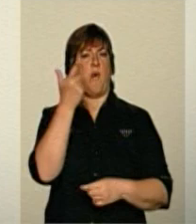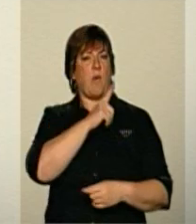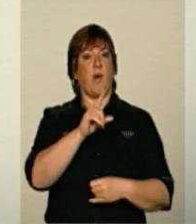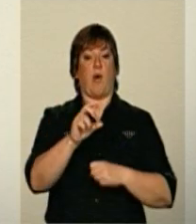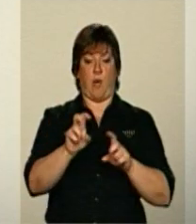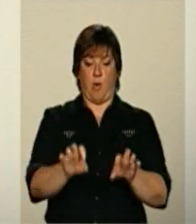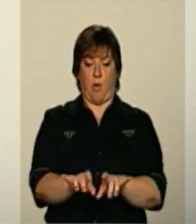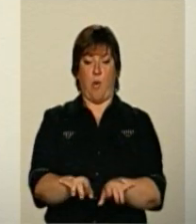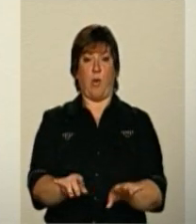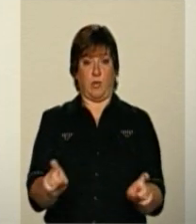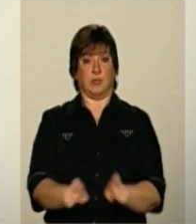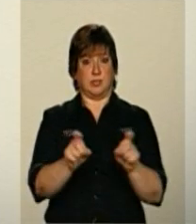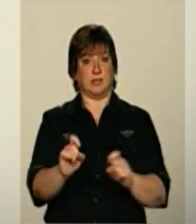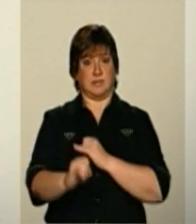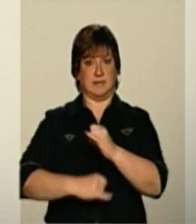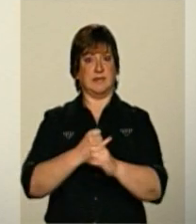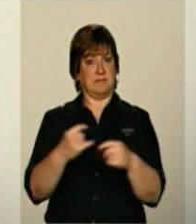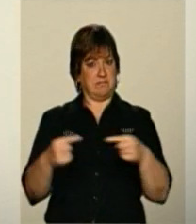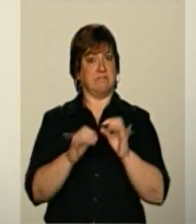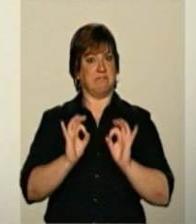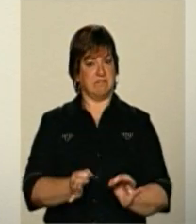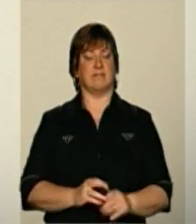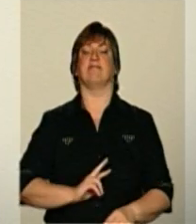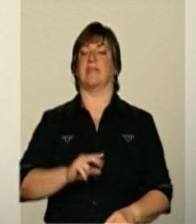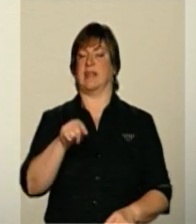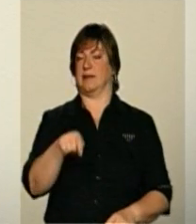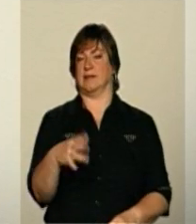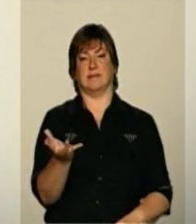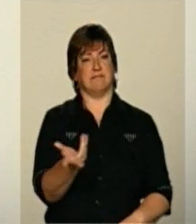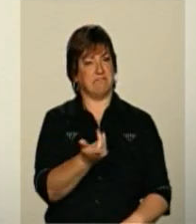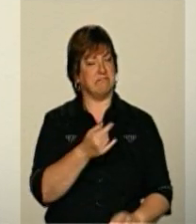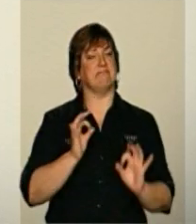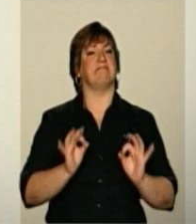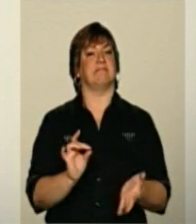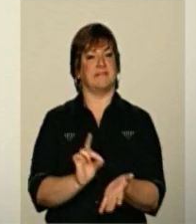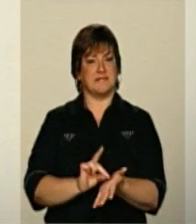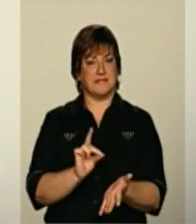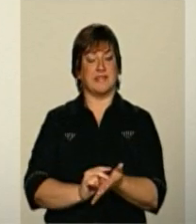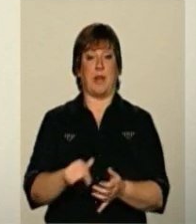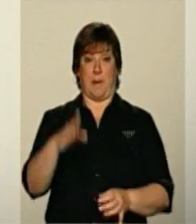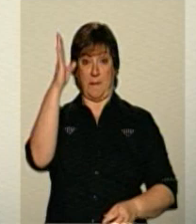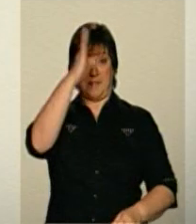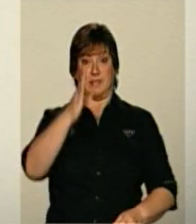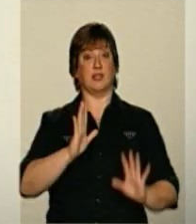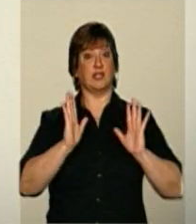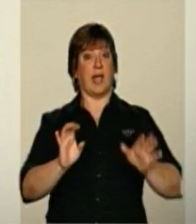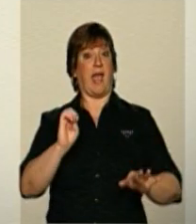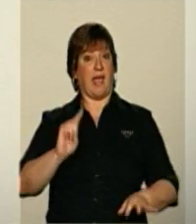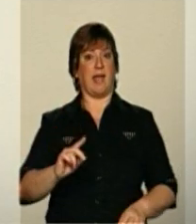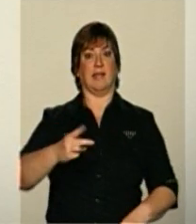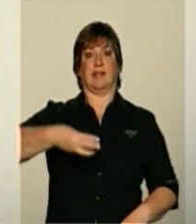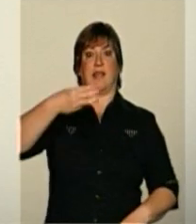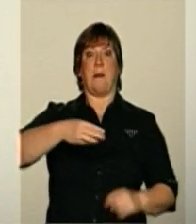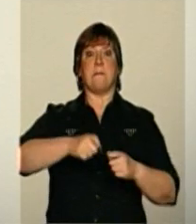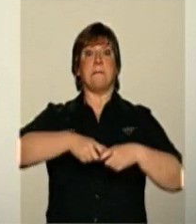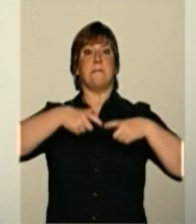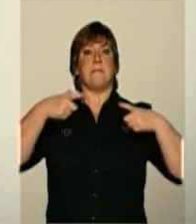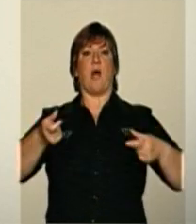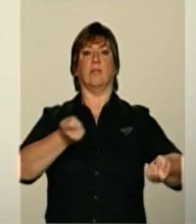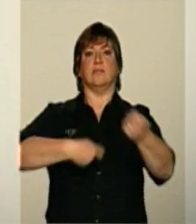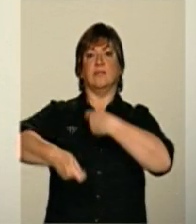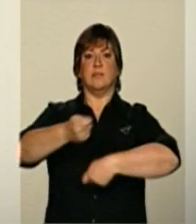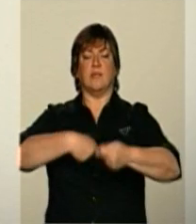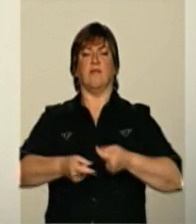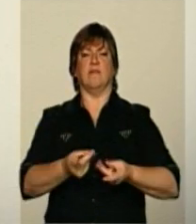um computador conectado à internet Ah é um mundo fascinante sim Luciano o Brasil já é o terceiro maior mercado de